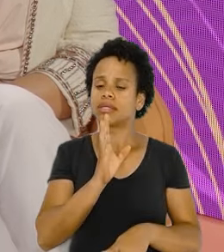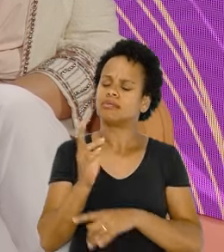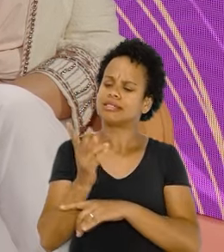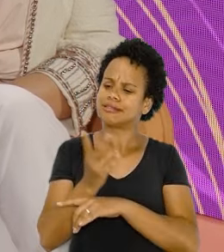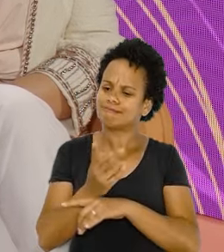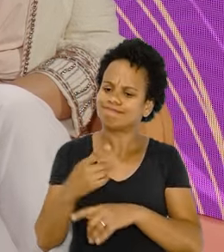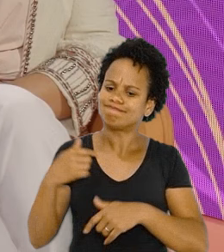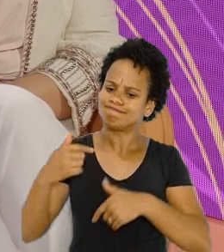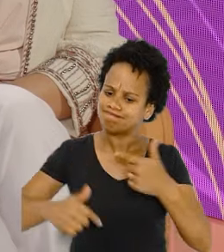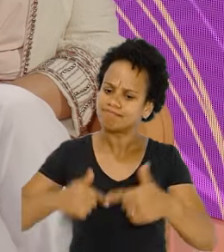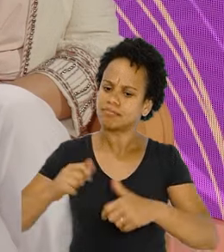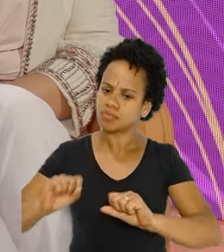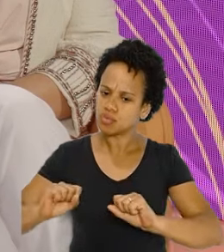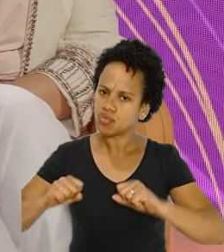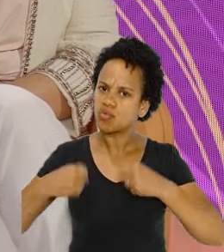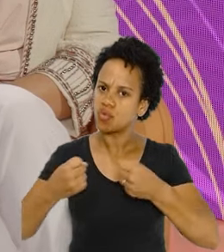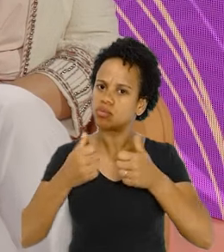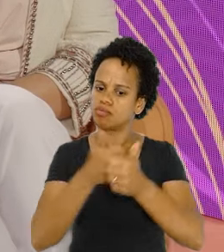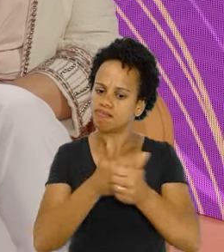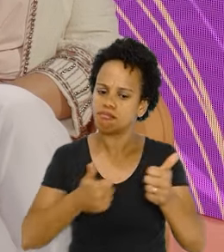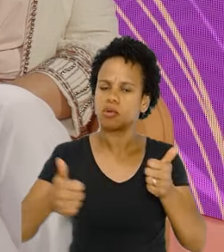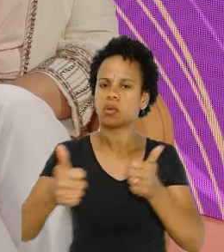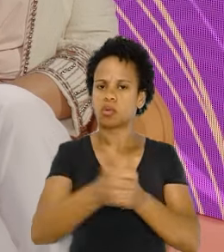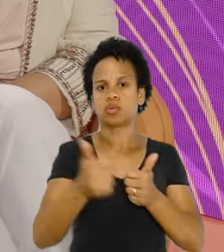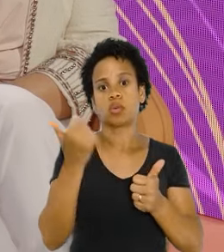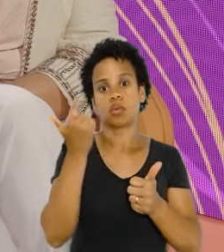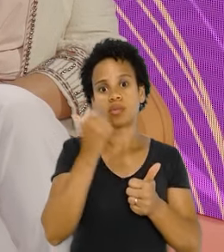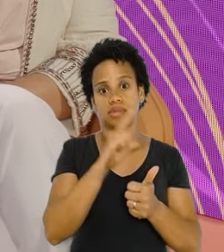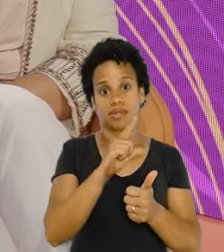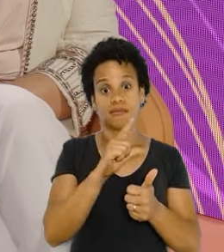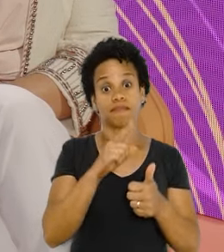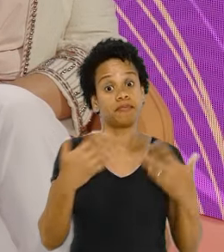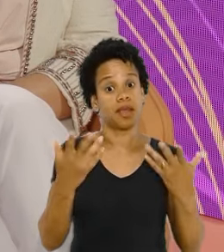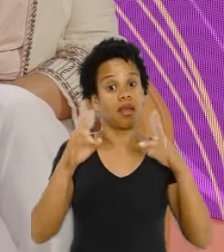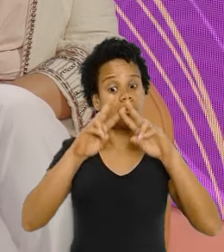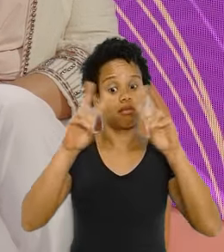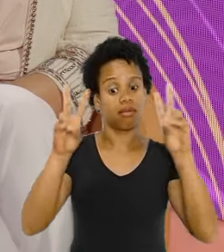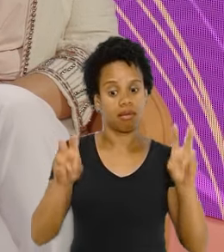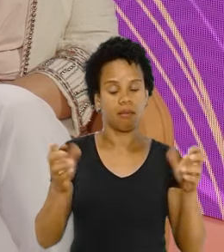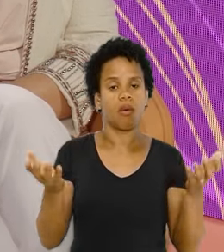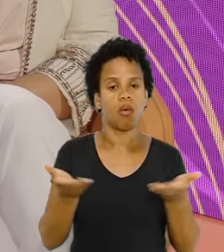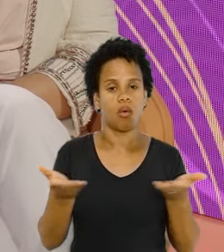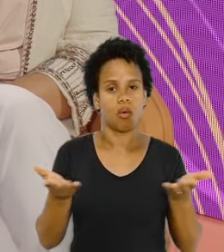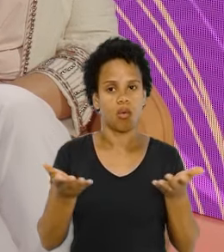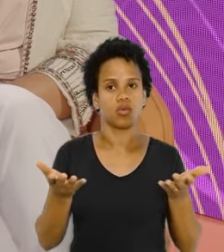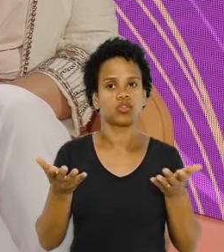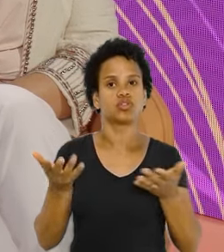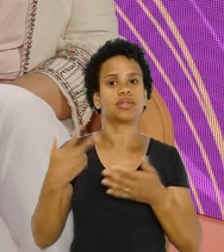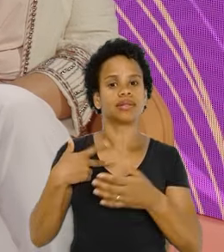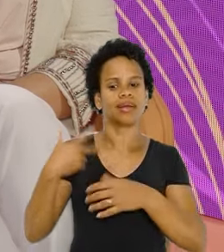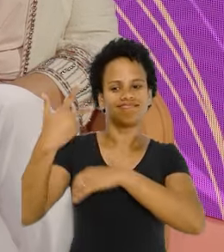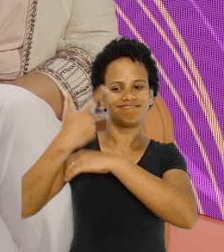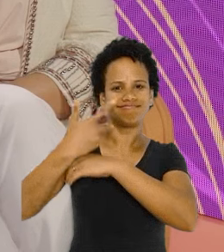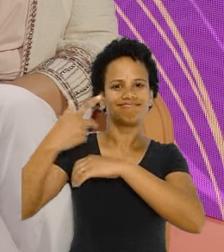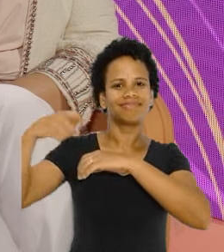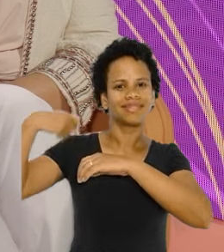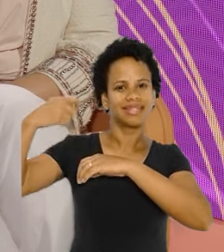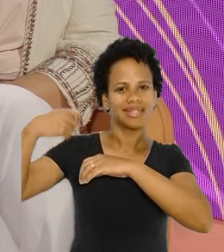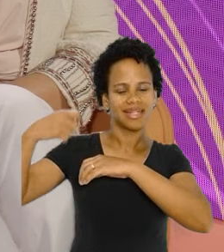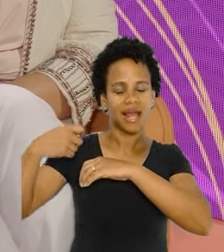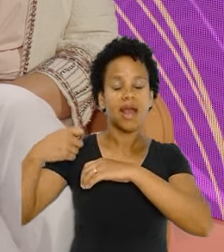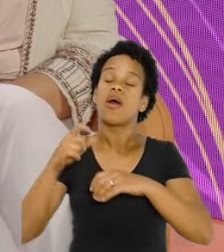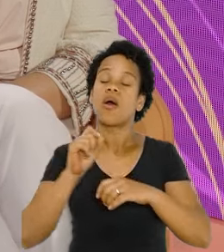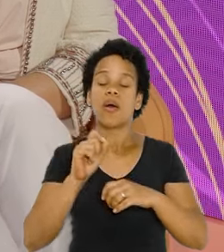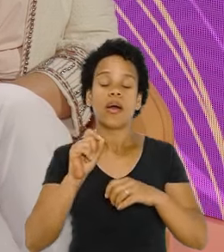buscar para exercer o seu protagonismo e é com essa temática que nós estamos hoje gravando o programa singular